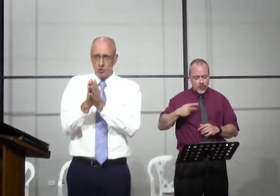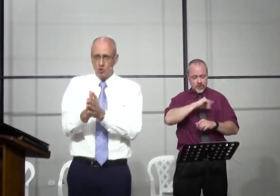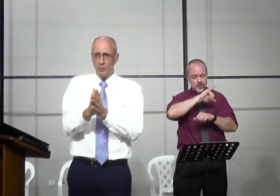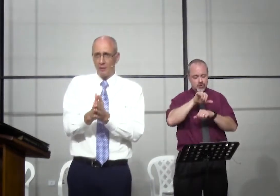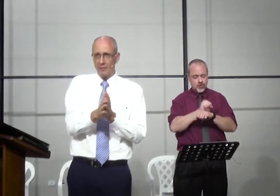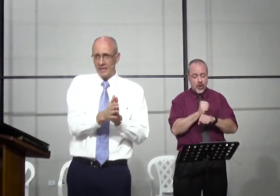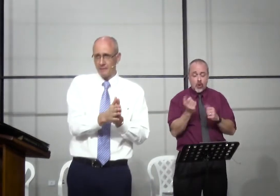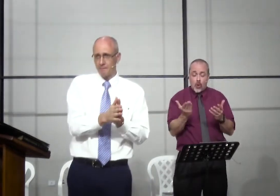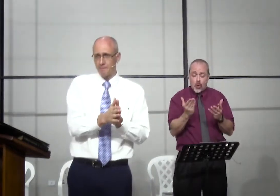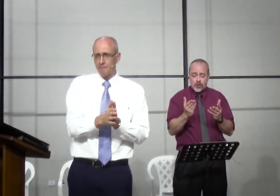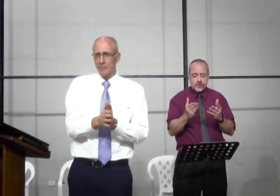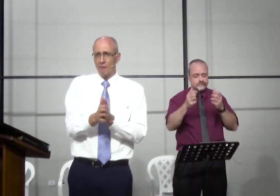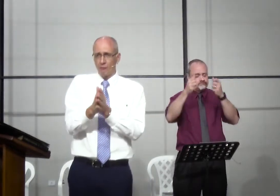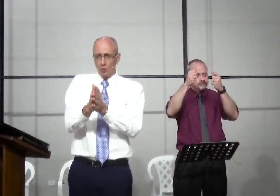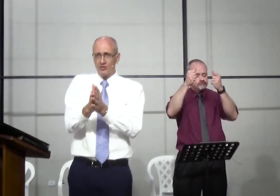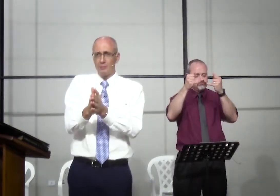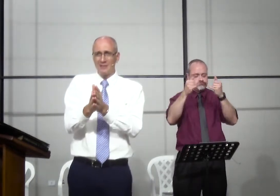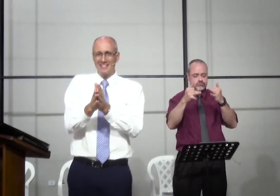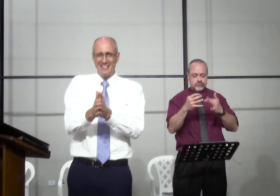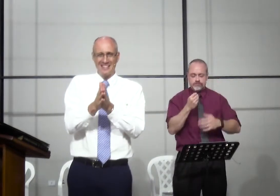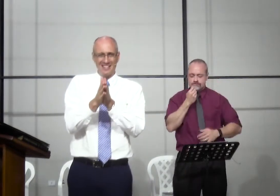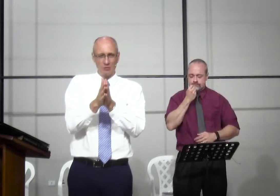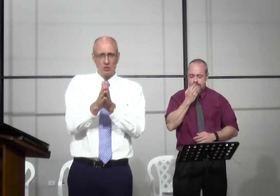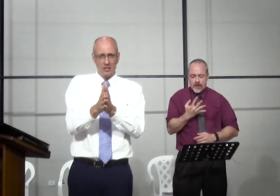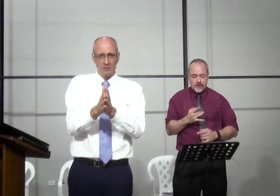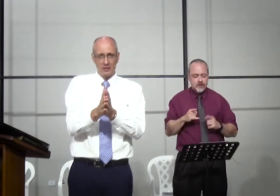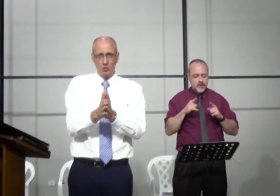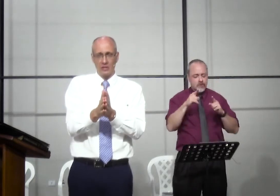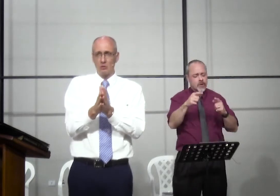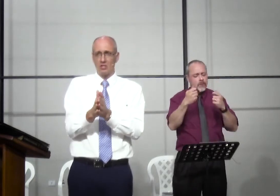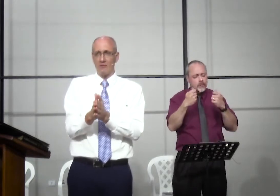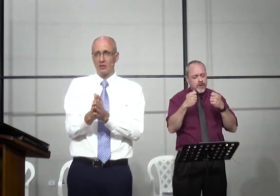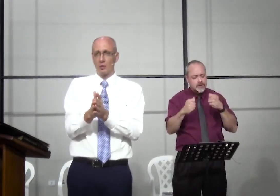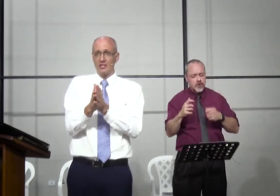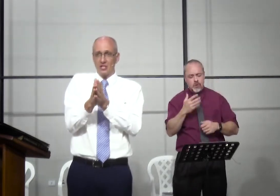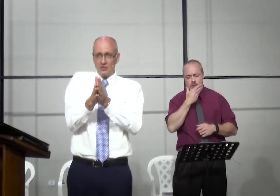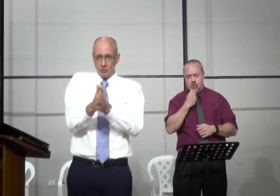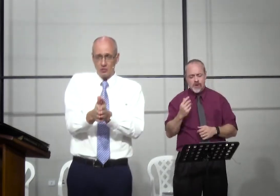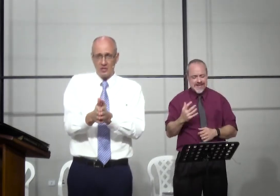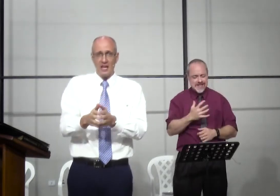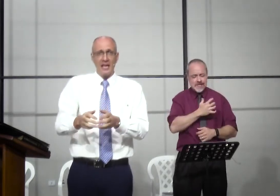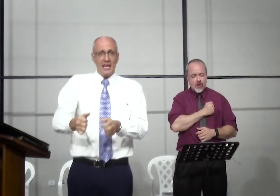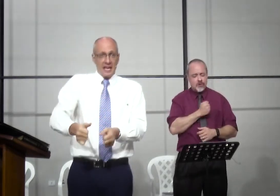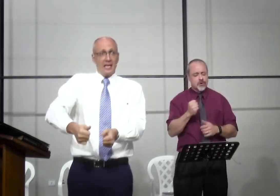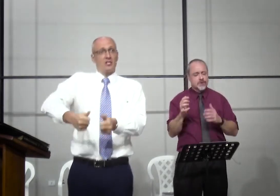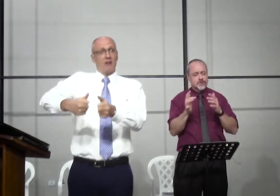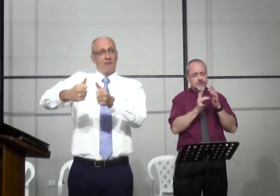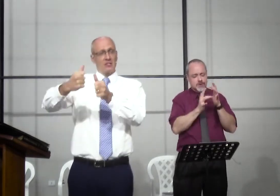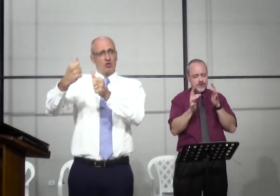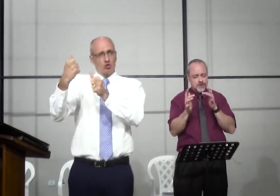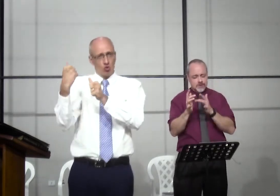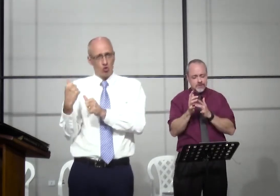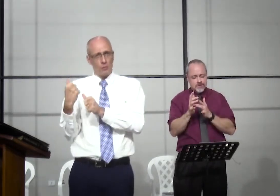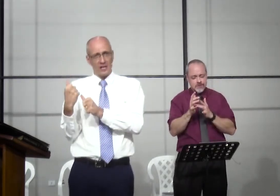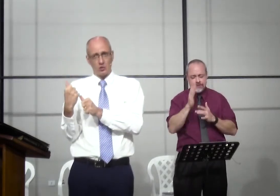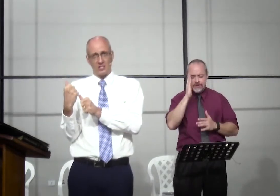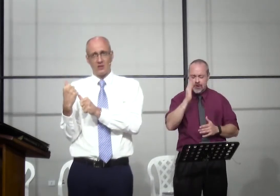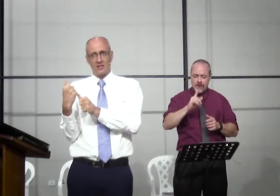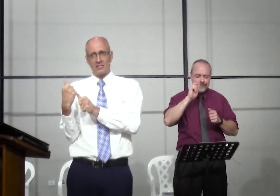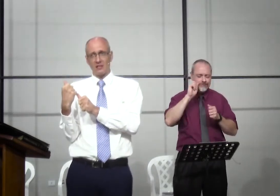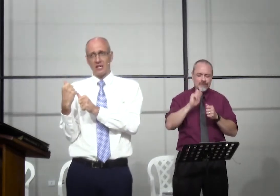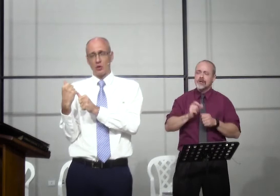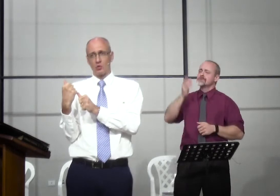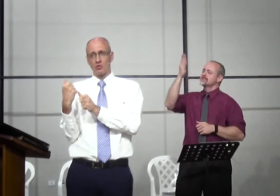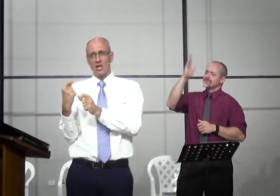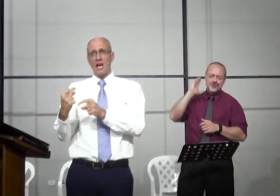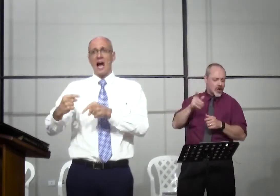explicou super bem. Você precisa do Salvador e o Salvador é Jesus. Ele já fez tudo para a sua